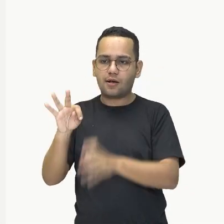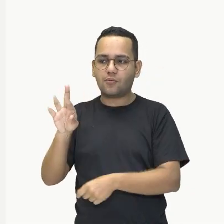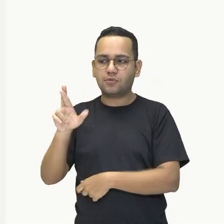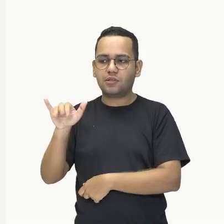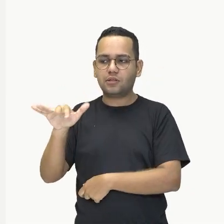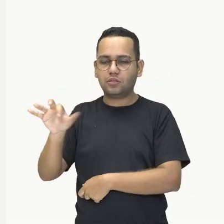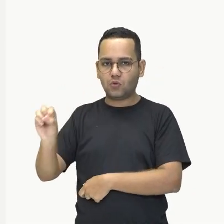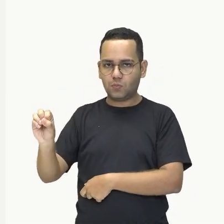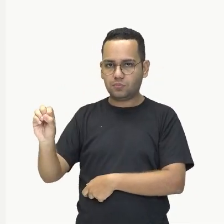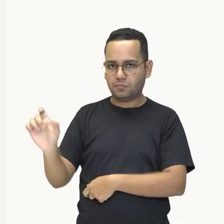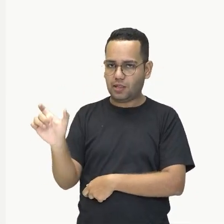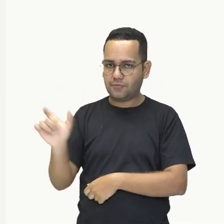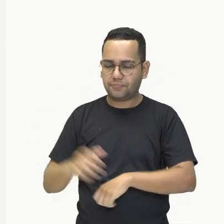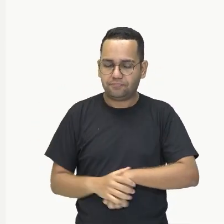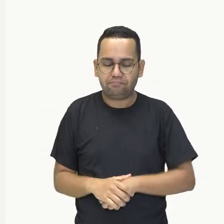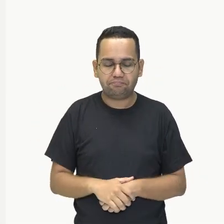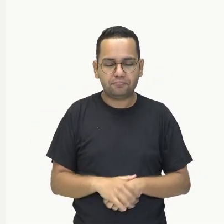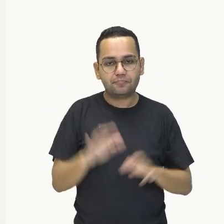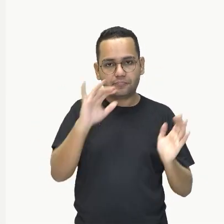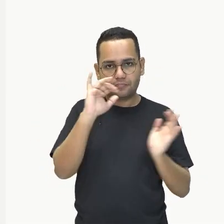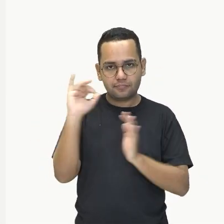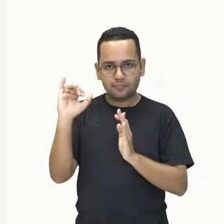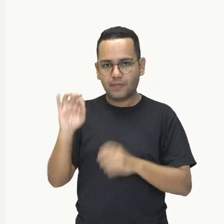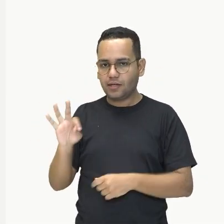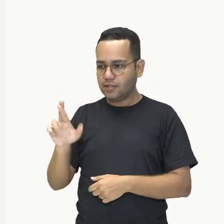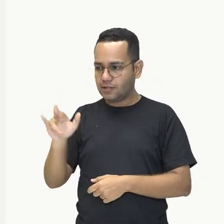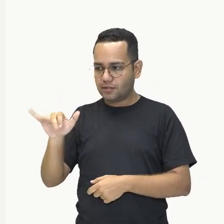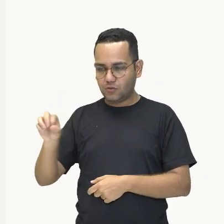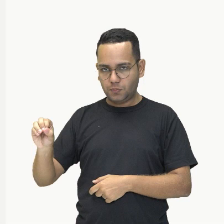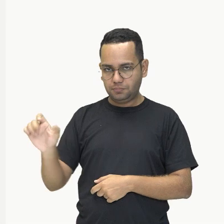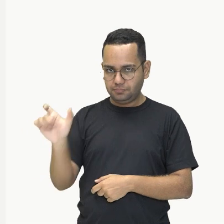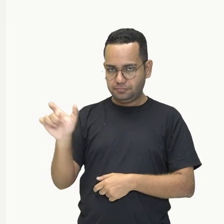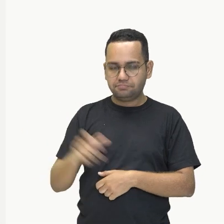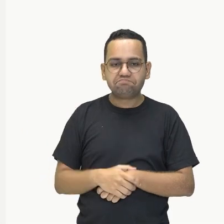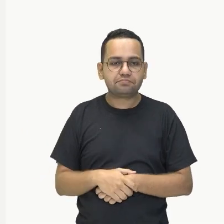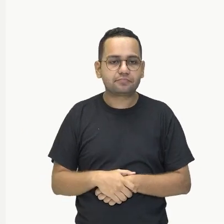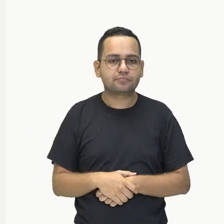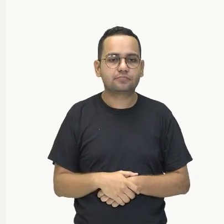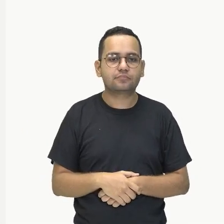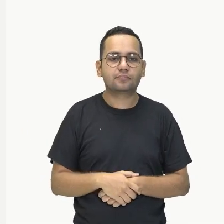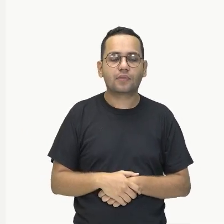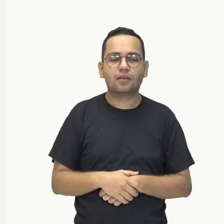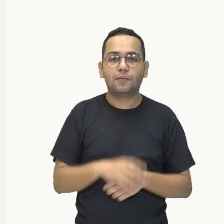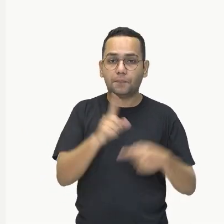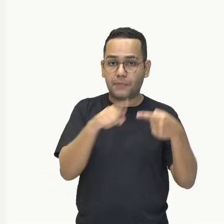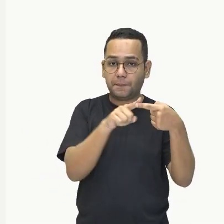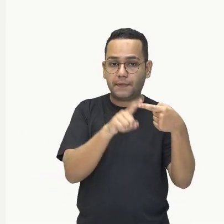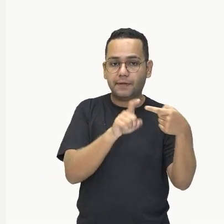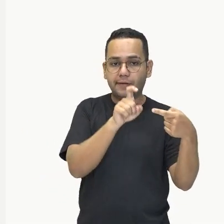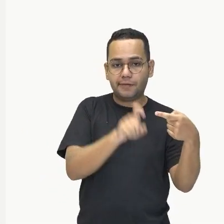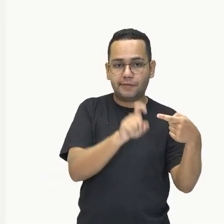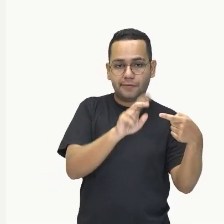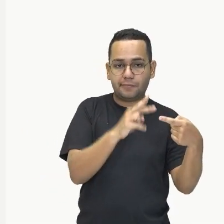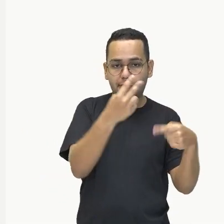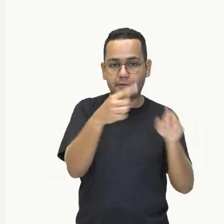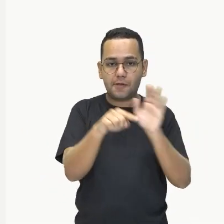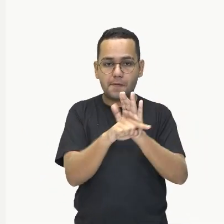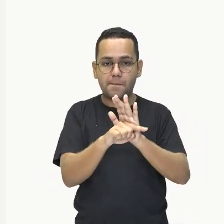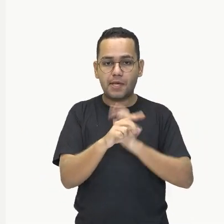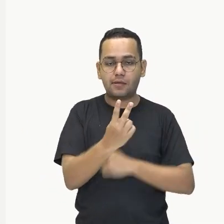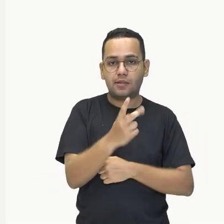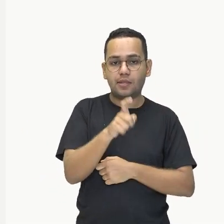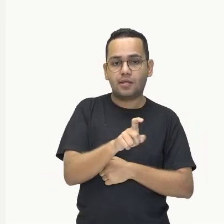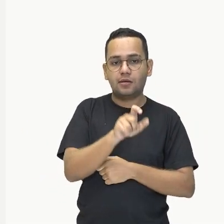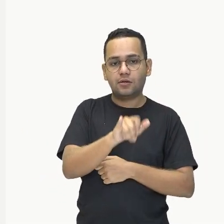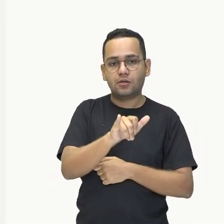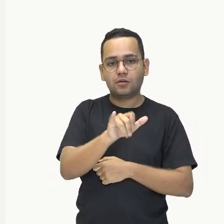quadrado menos 2xy mais y ao quadrado. Quais são os nossos 3 termos?